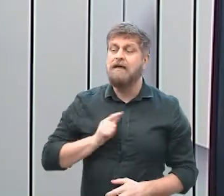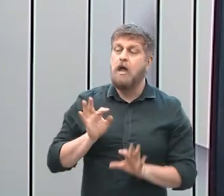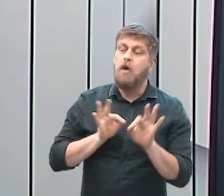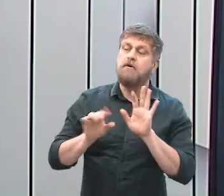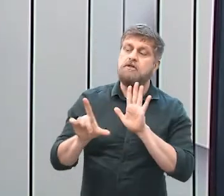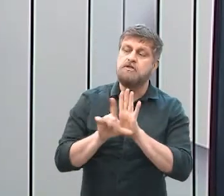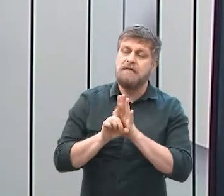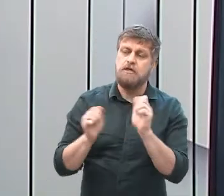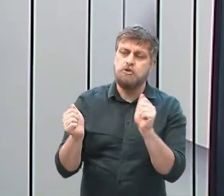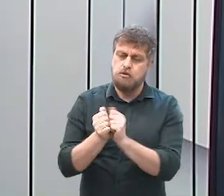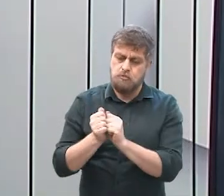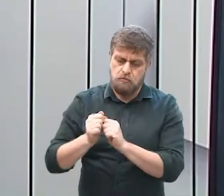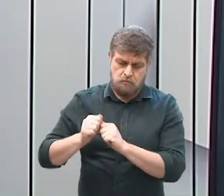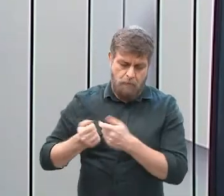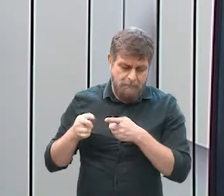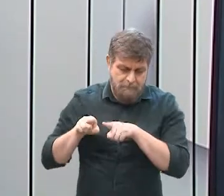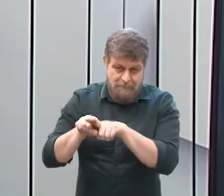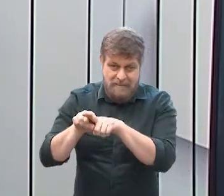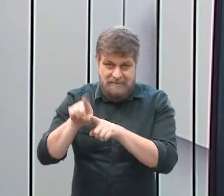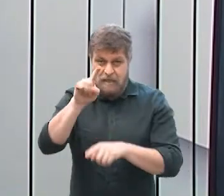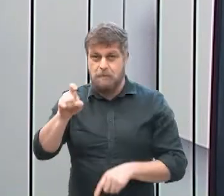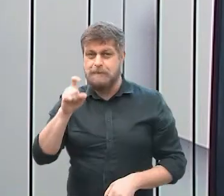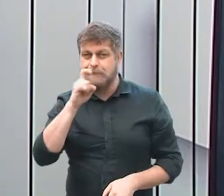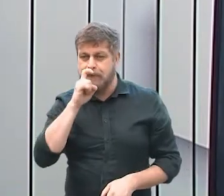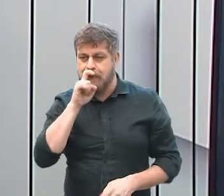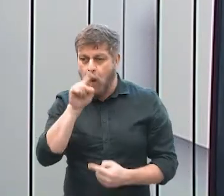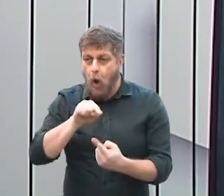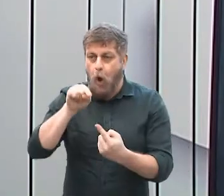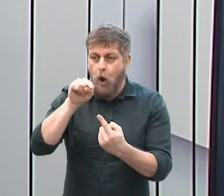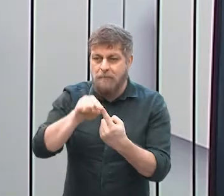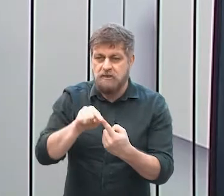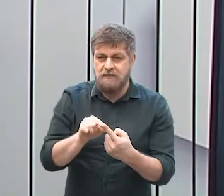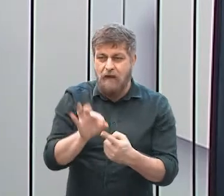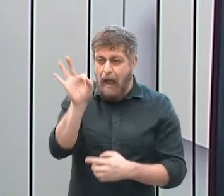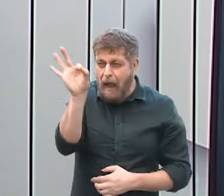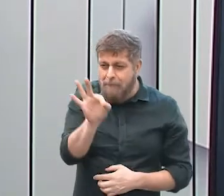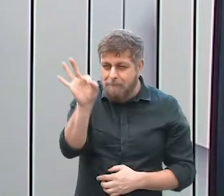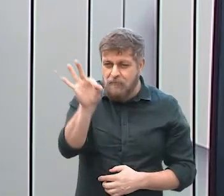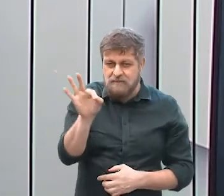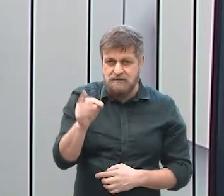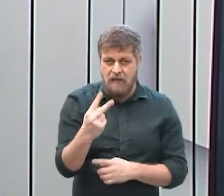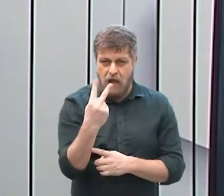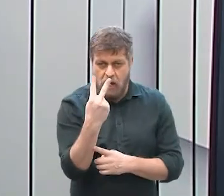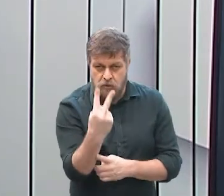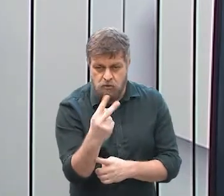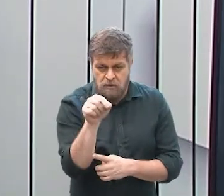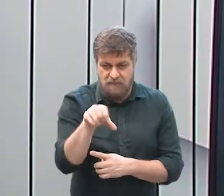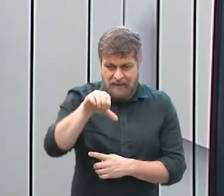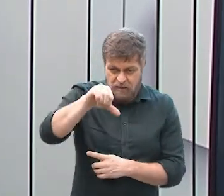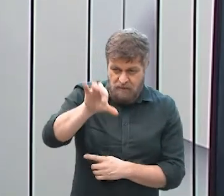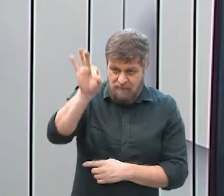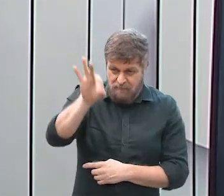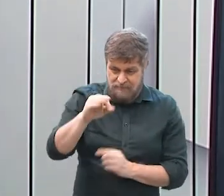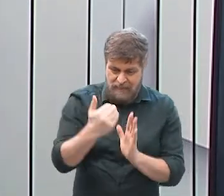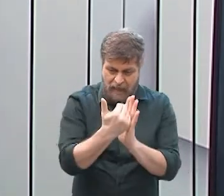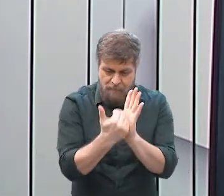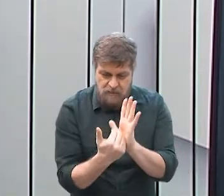de lei junto com o vereador Zé Carlos que prevê a redução da alíquota de 2,9%